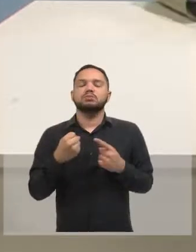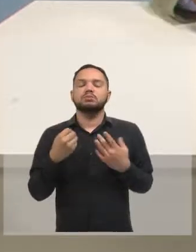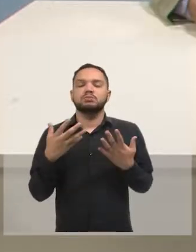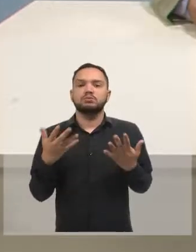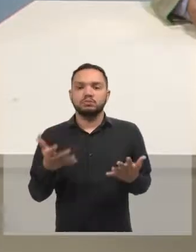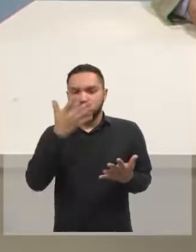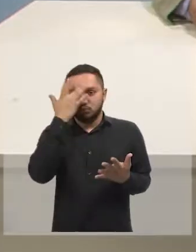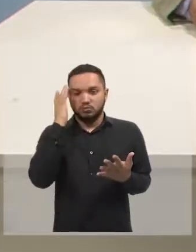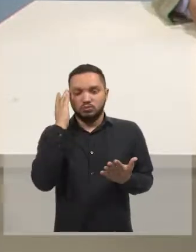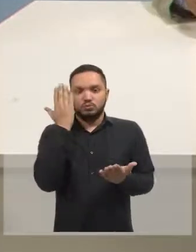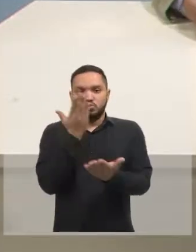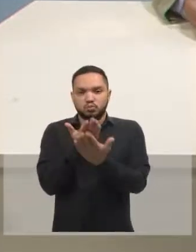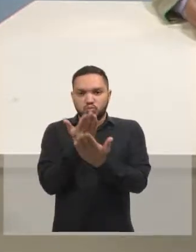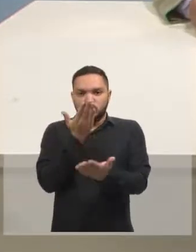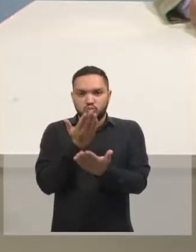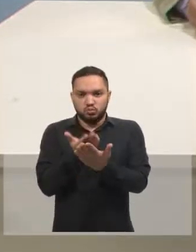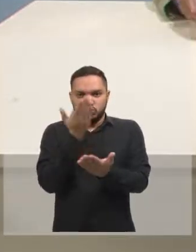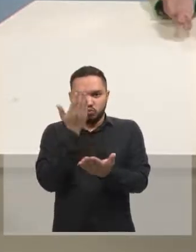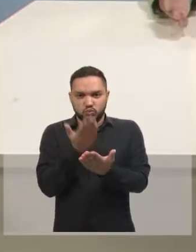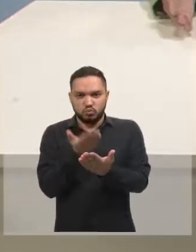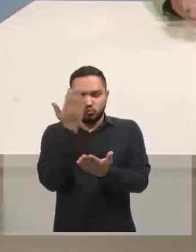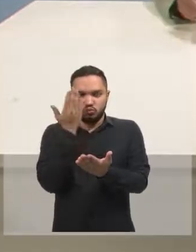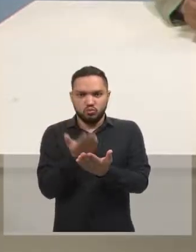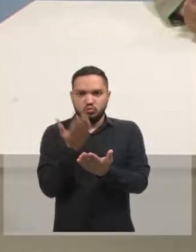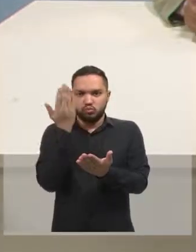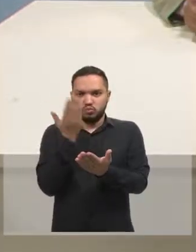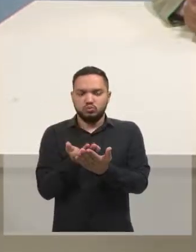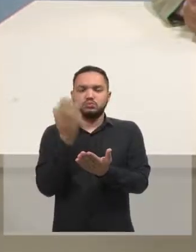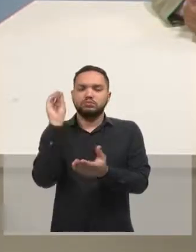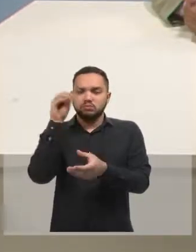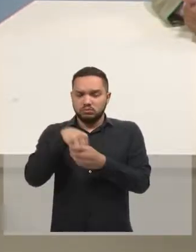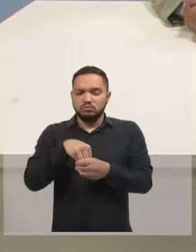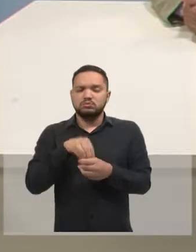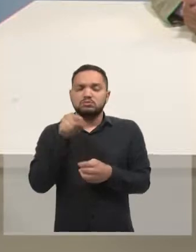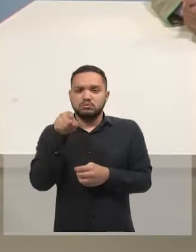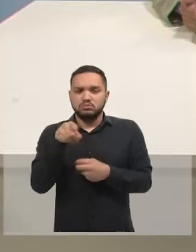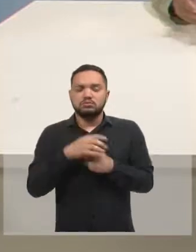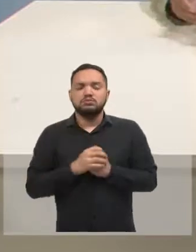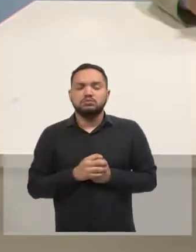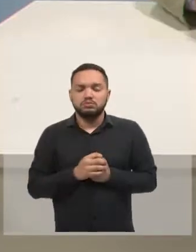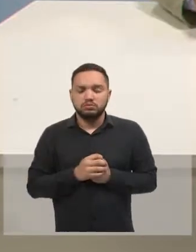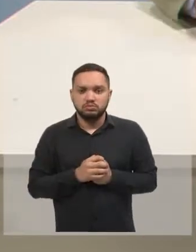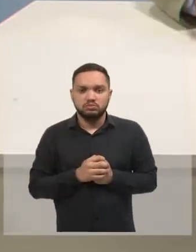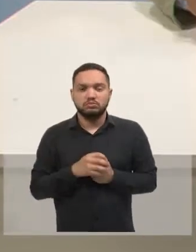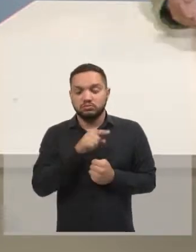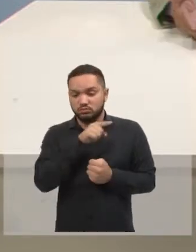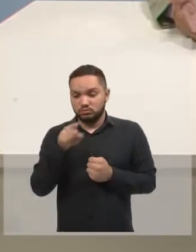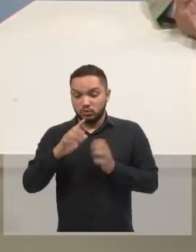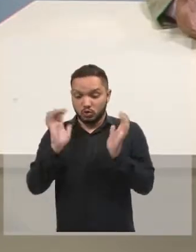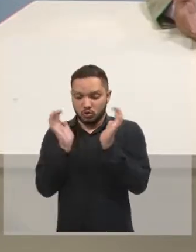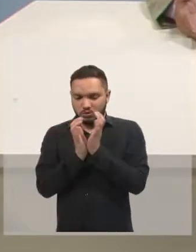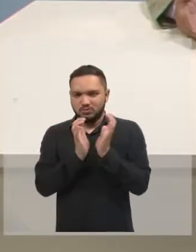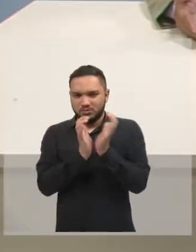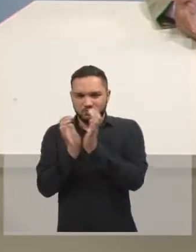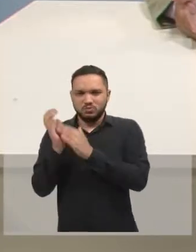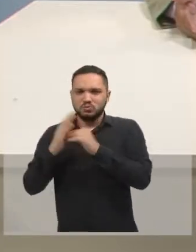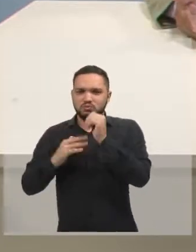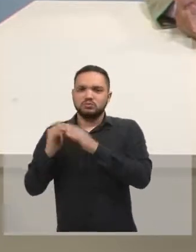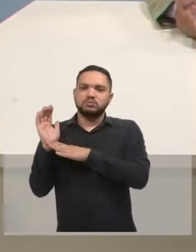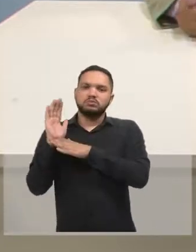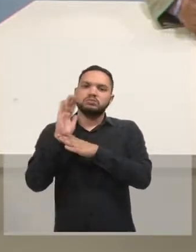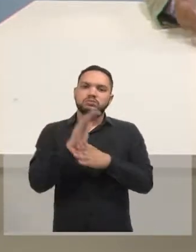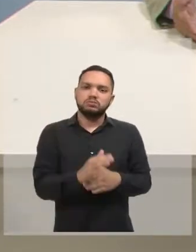que estão ali nos bancos das academias. Não sai do nada. Né, eles colaboram para a